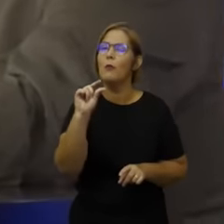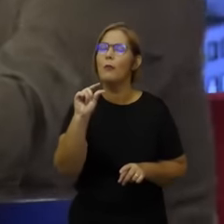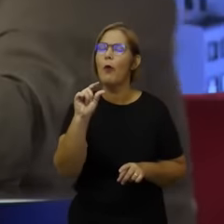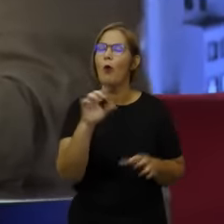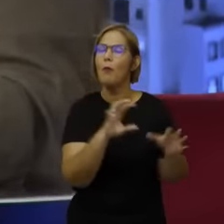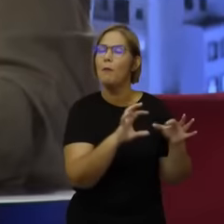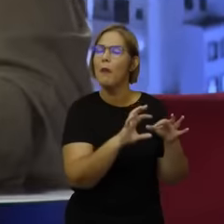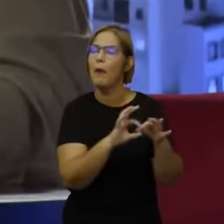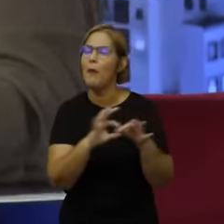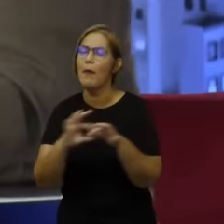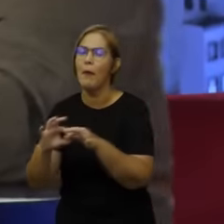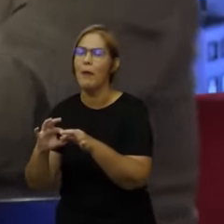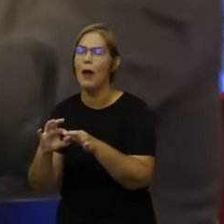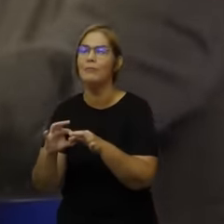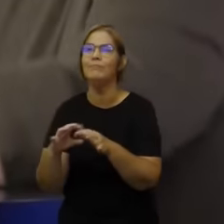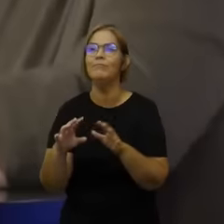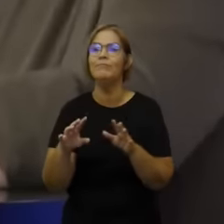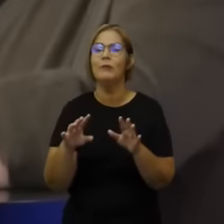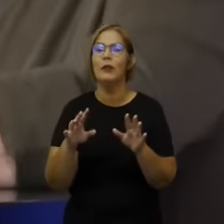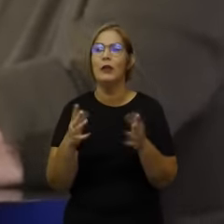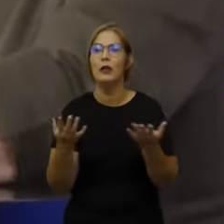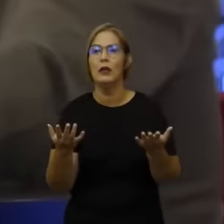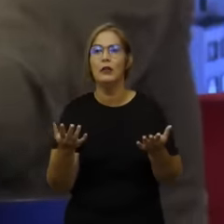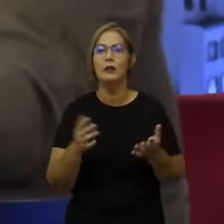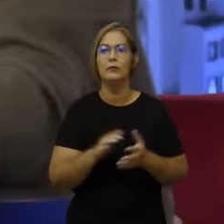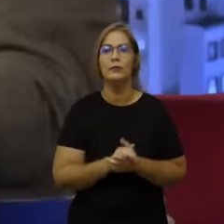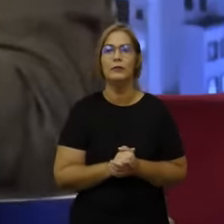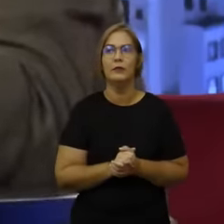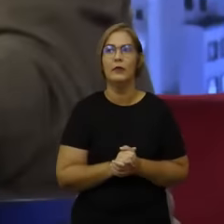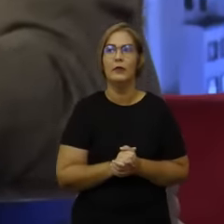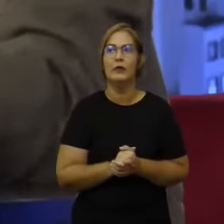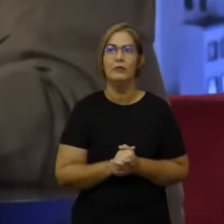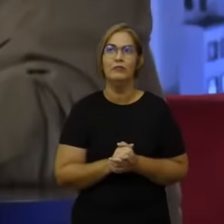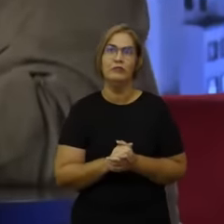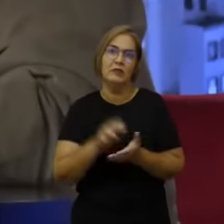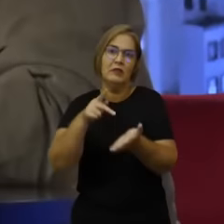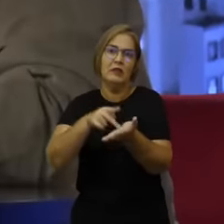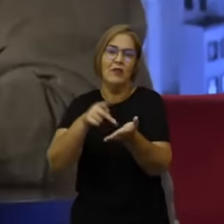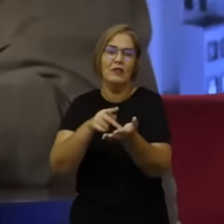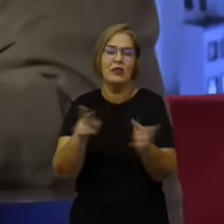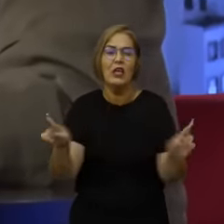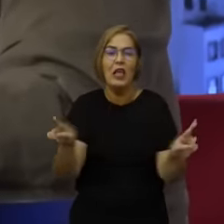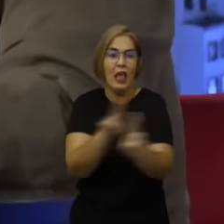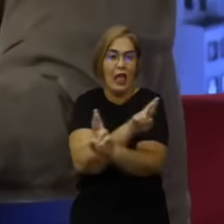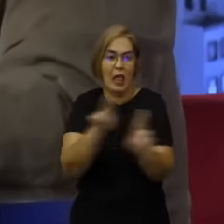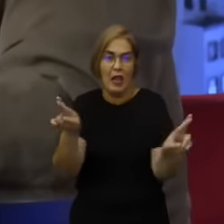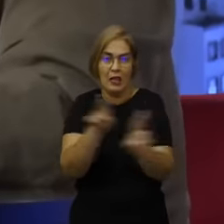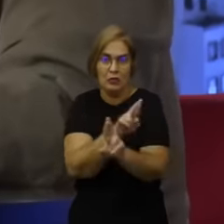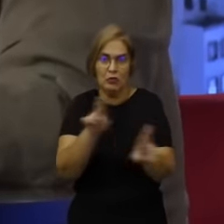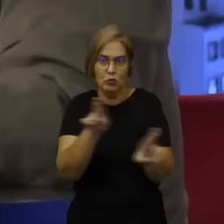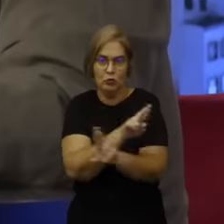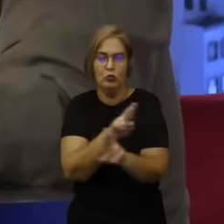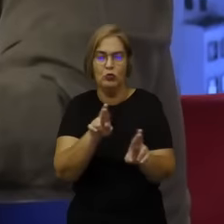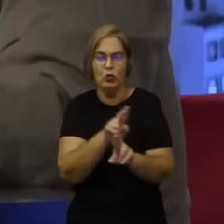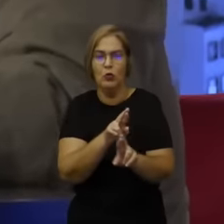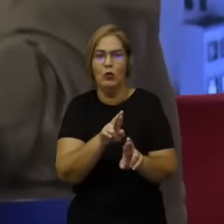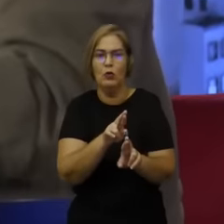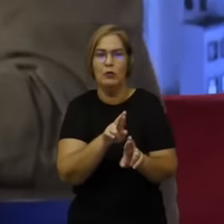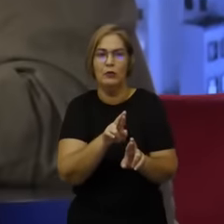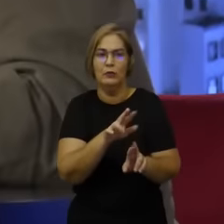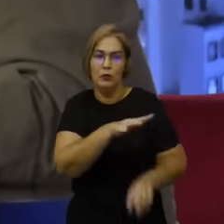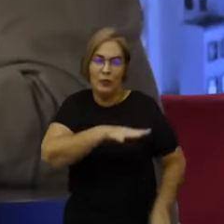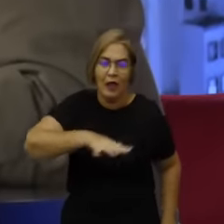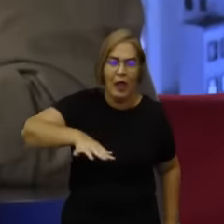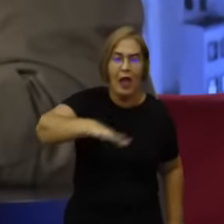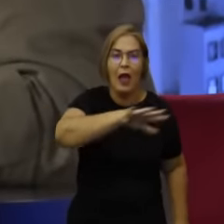início ele se se eh eh relaciona, né, com vários filósofos existencialistas e e e pertence à